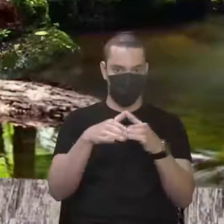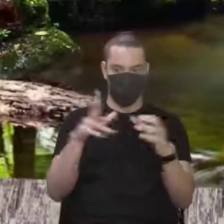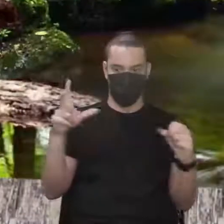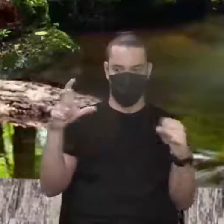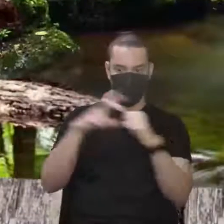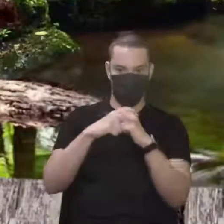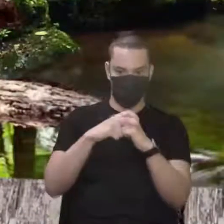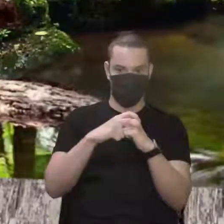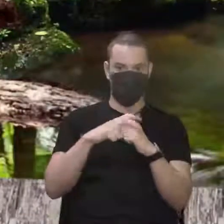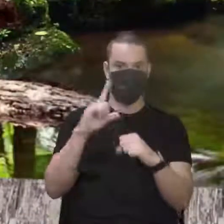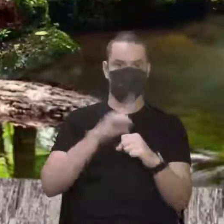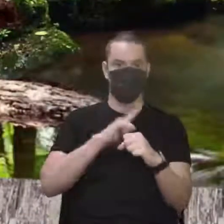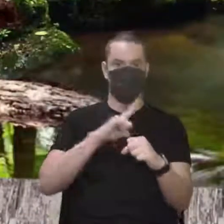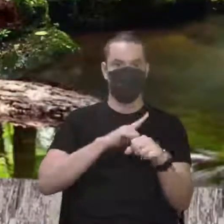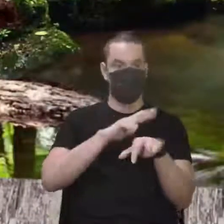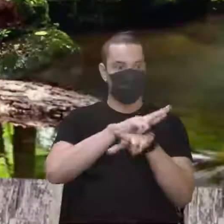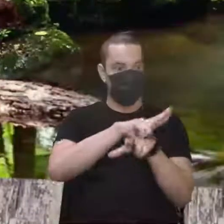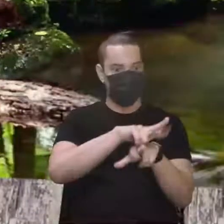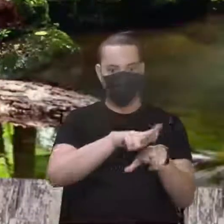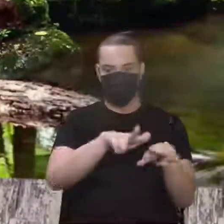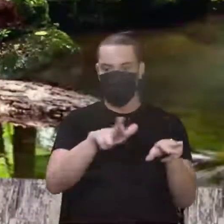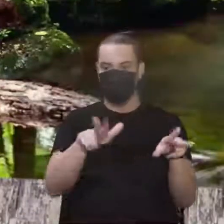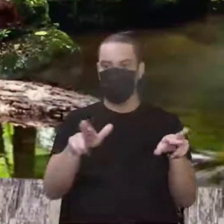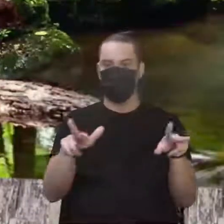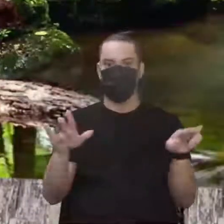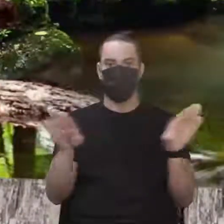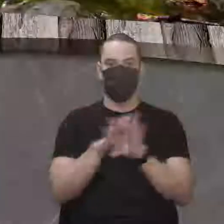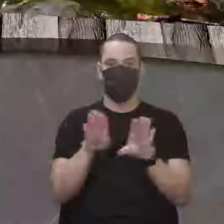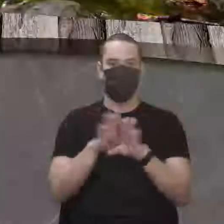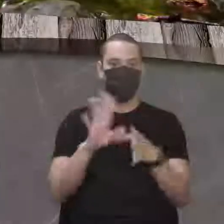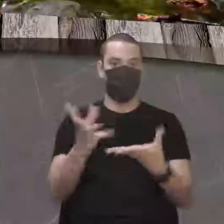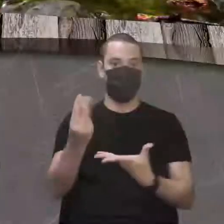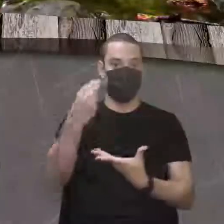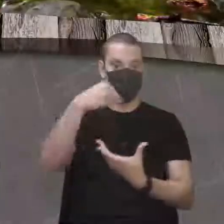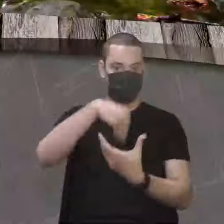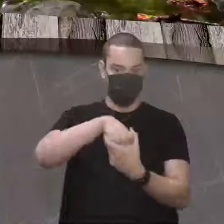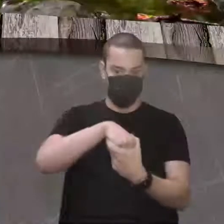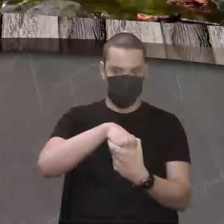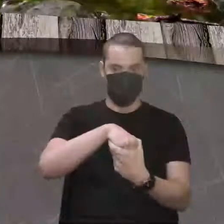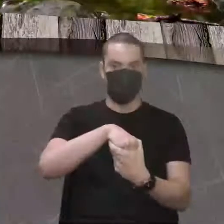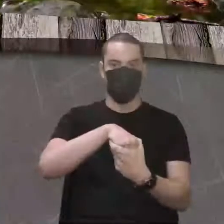vírus que tem uma variedade